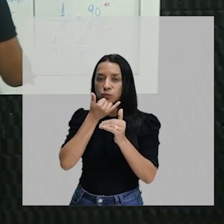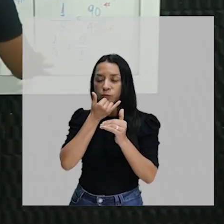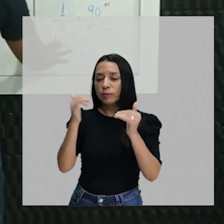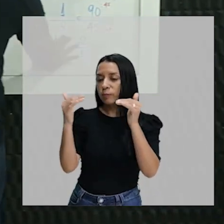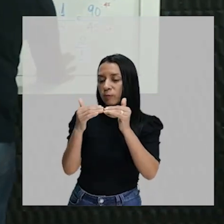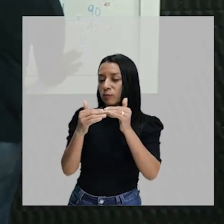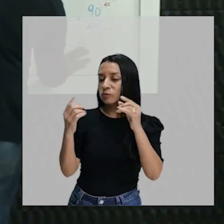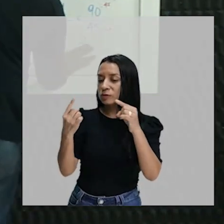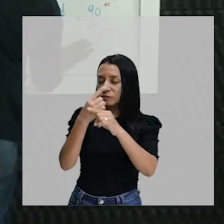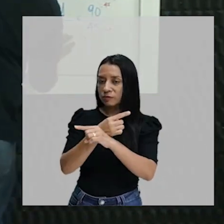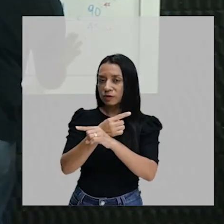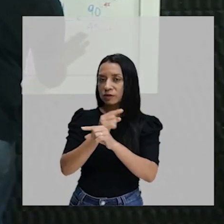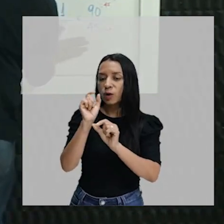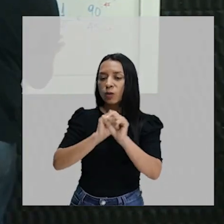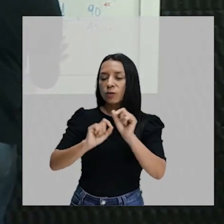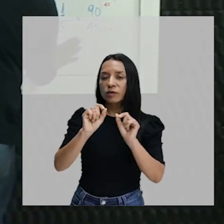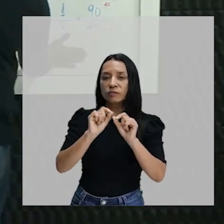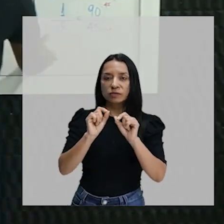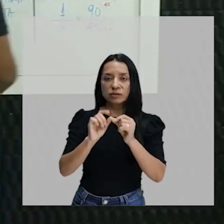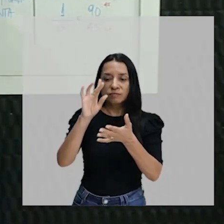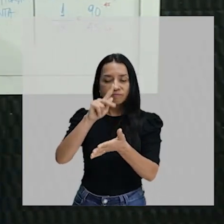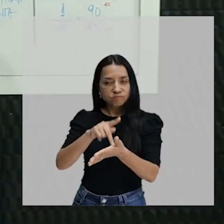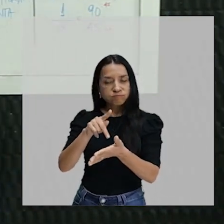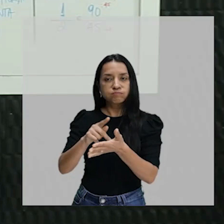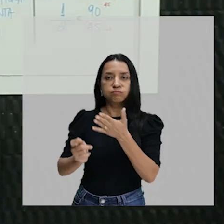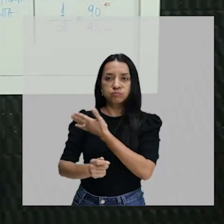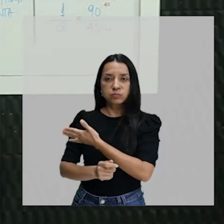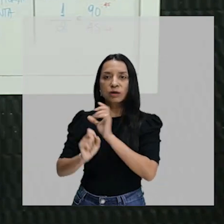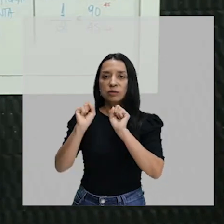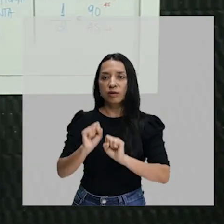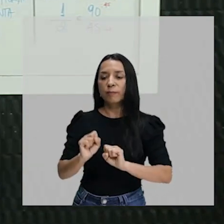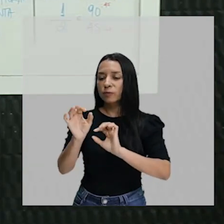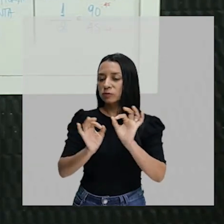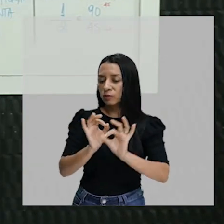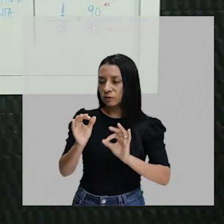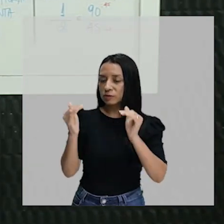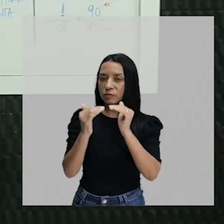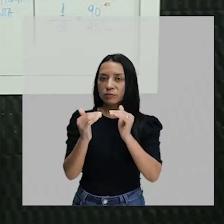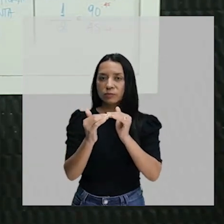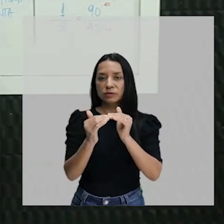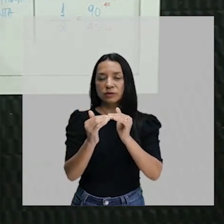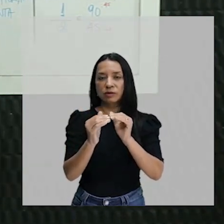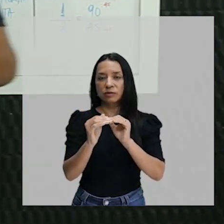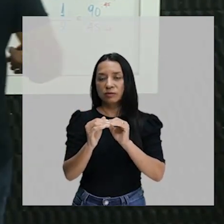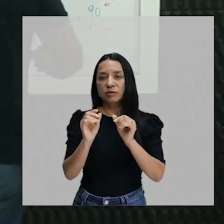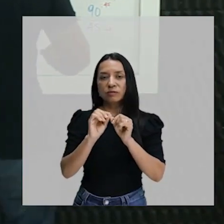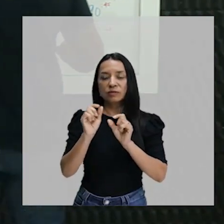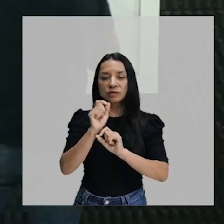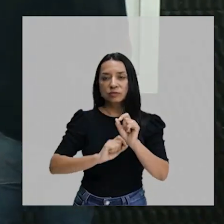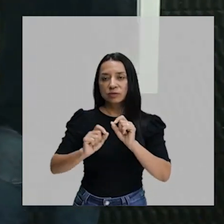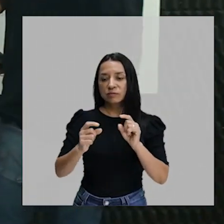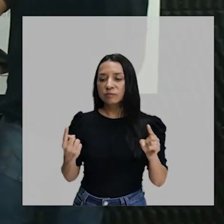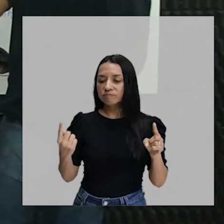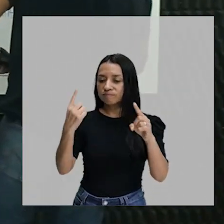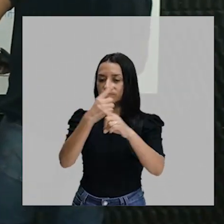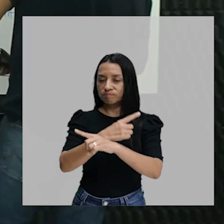que você vai fazer para que isso aqui seja verdade para que você possa montar uma proporção você vai fazer o que vai